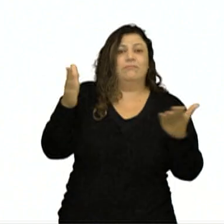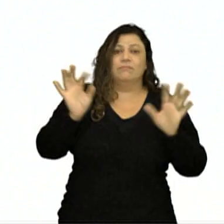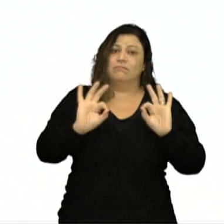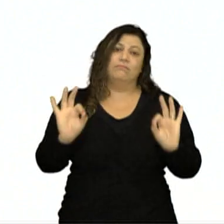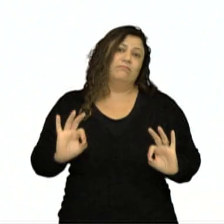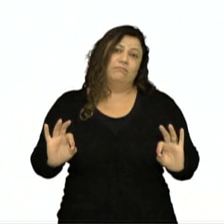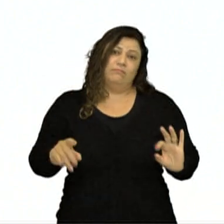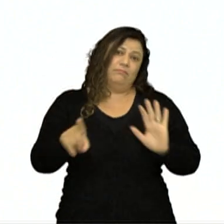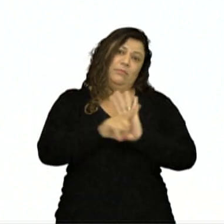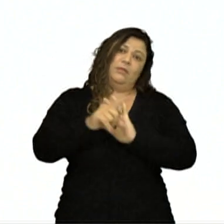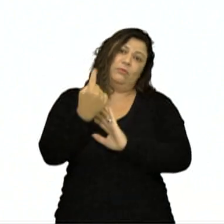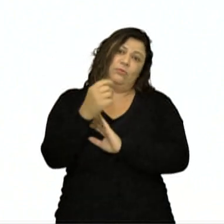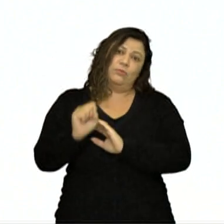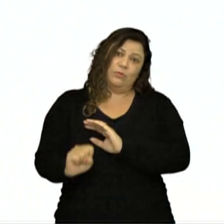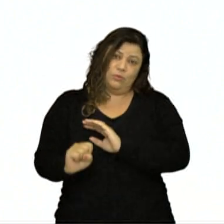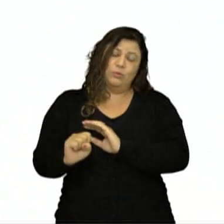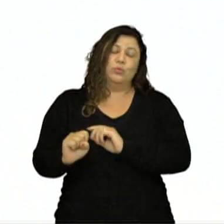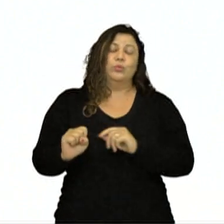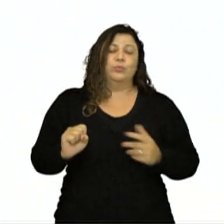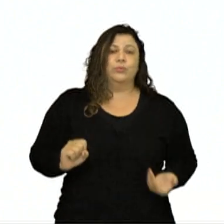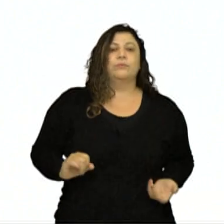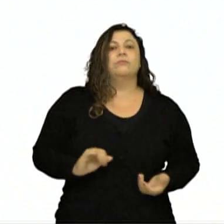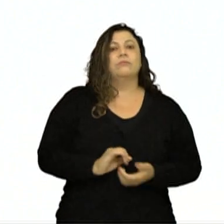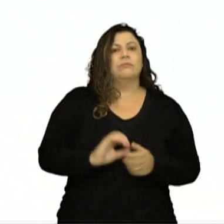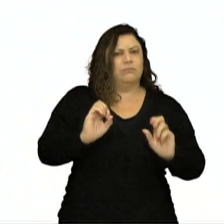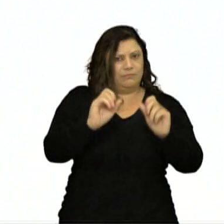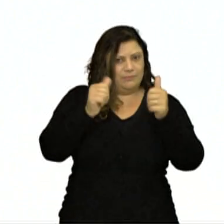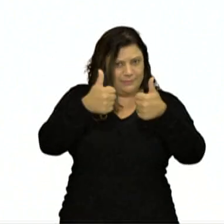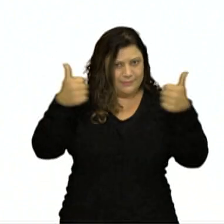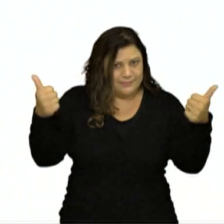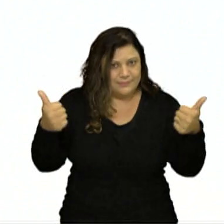o coeficiente é menos 18. Beleza?